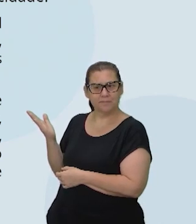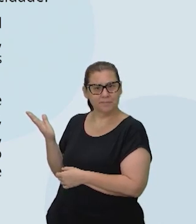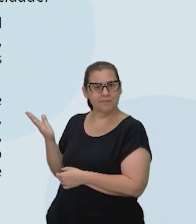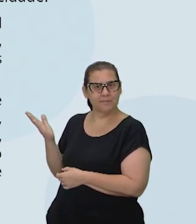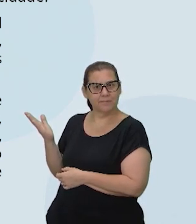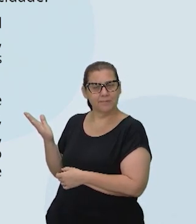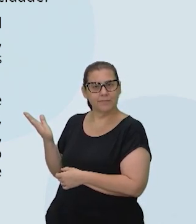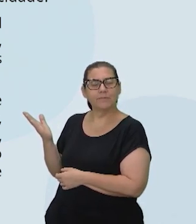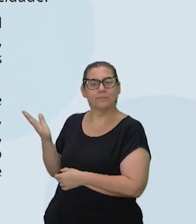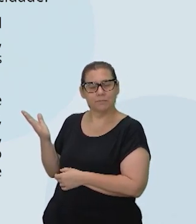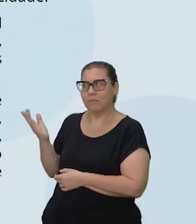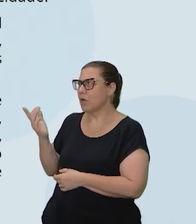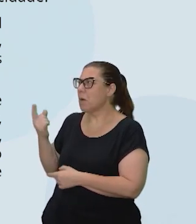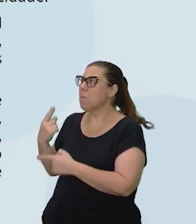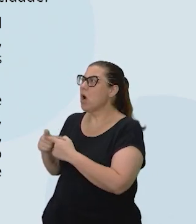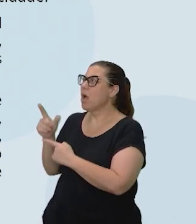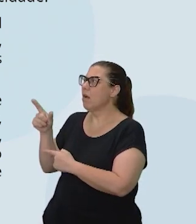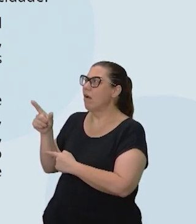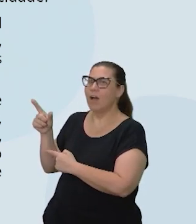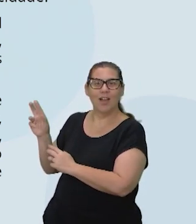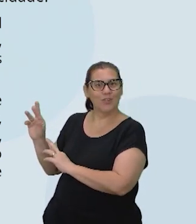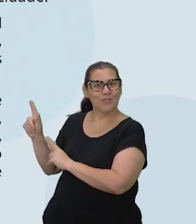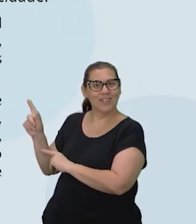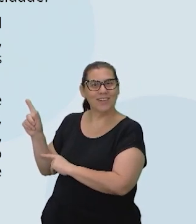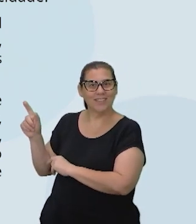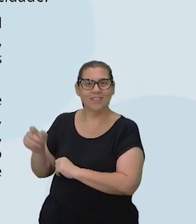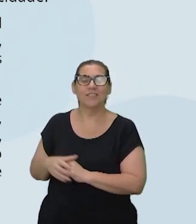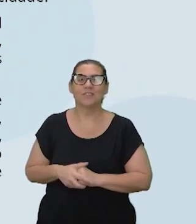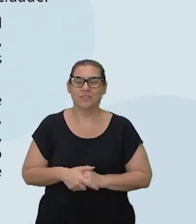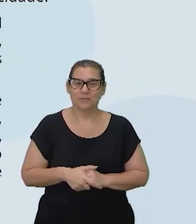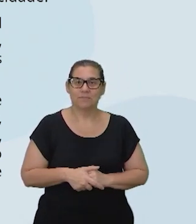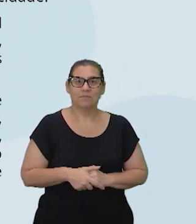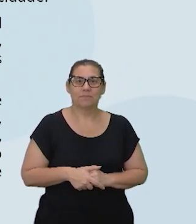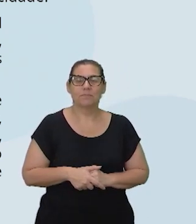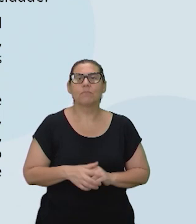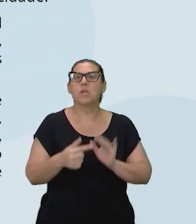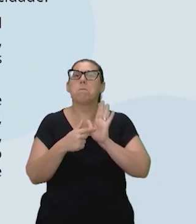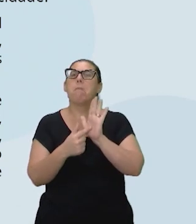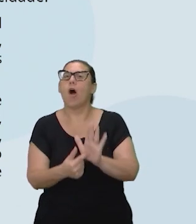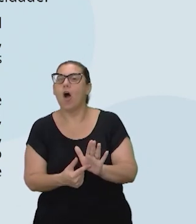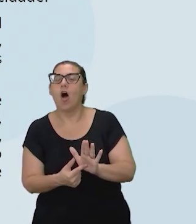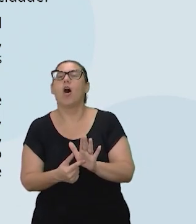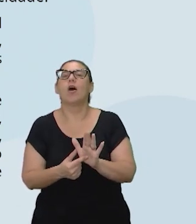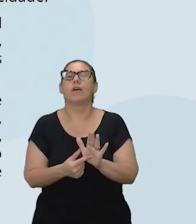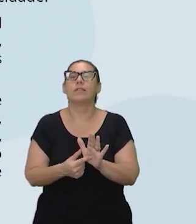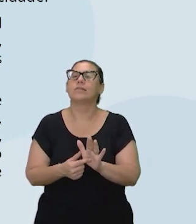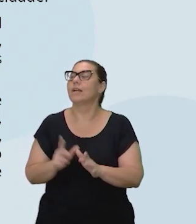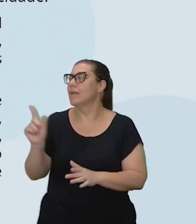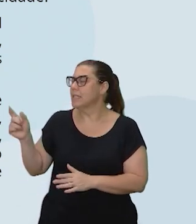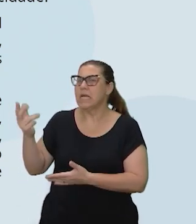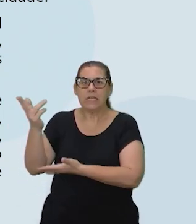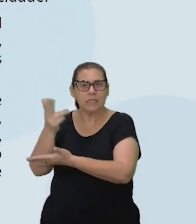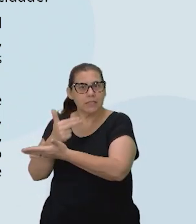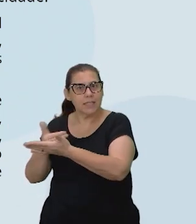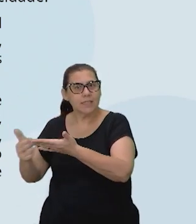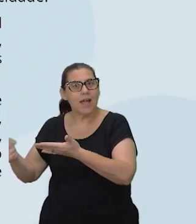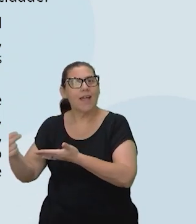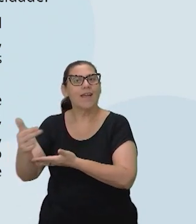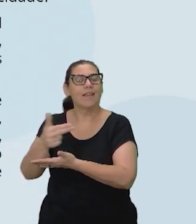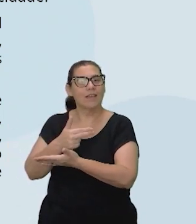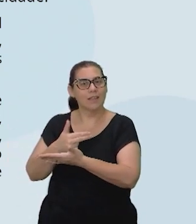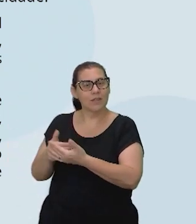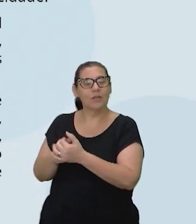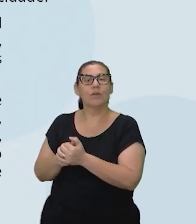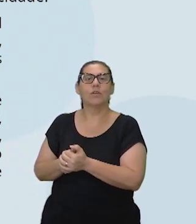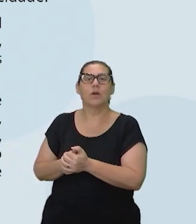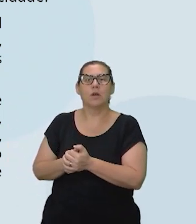obra justamente pelos traços diferenciados dela, né? Que mostra justamente essa questão desse desenho gráfico, né?